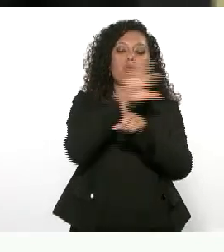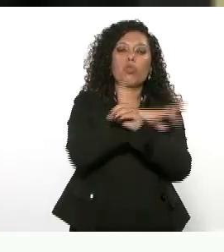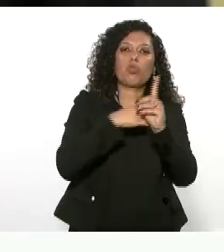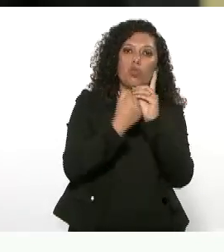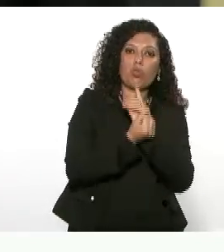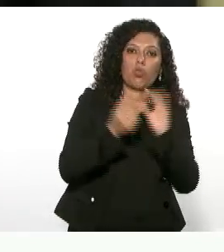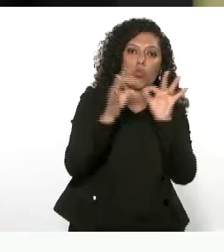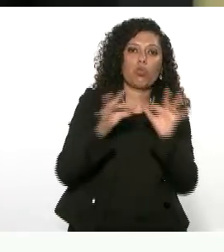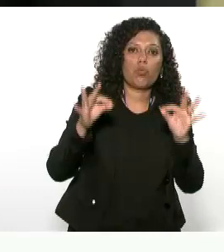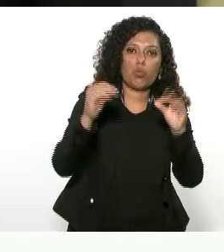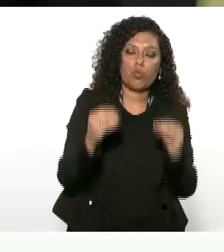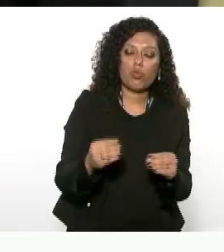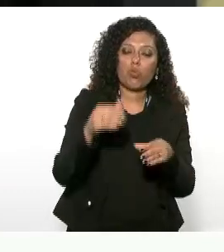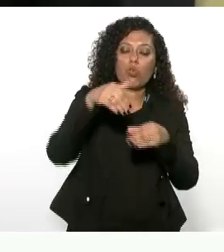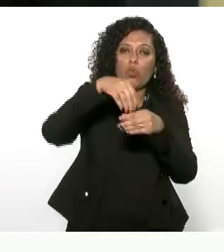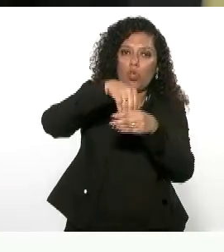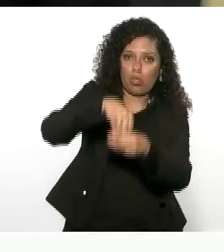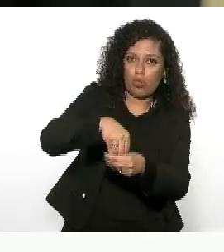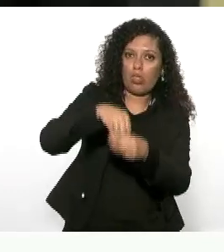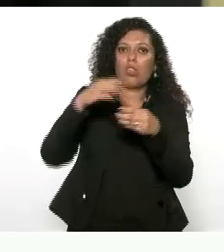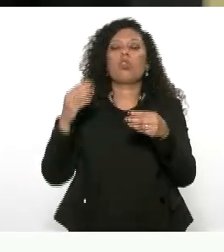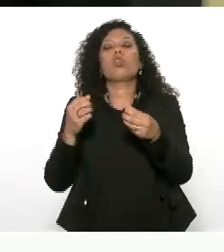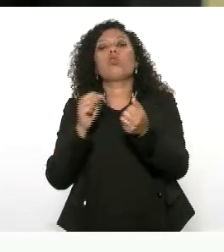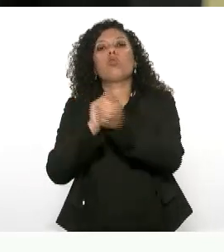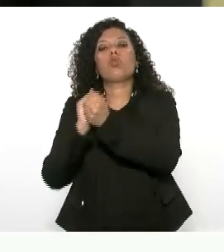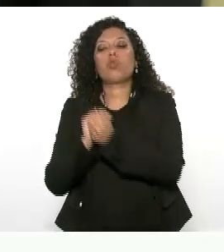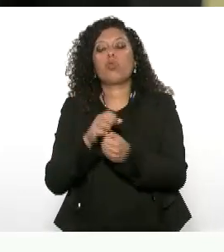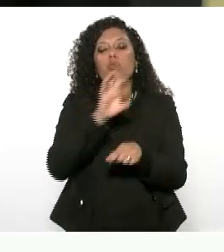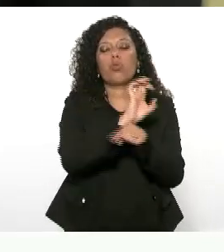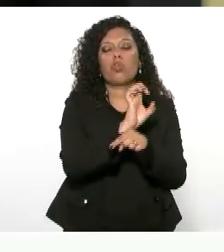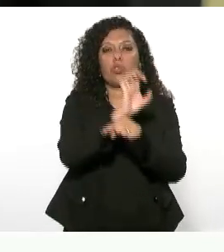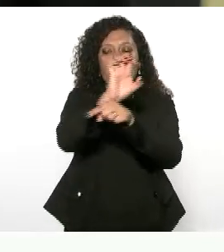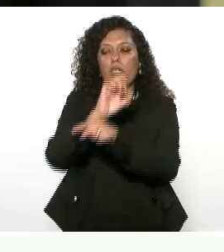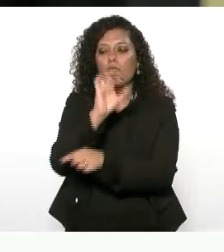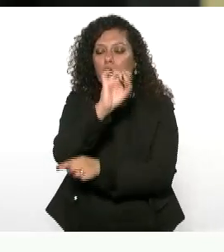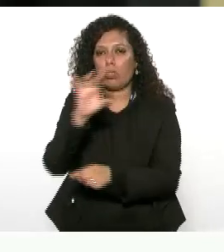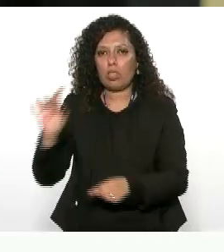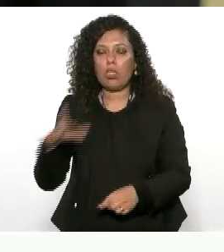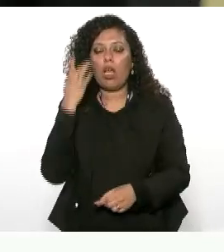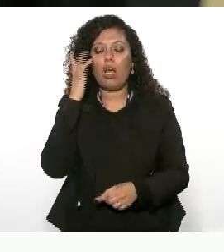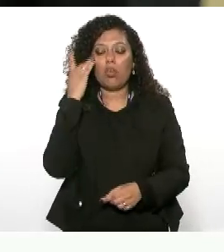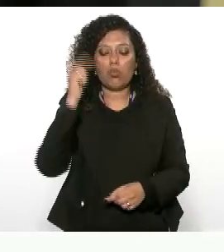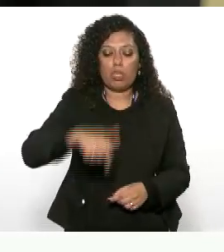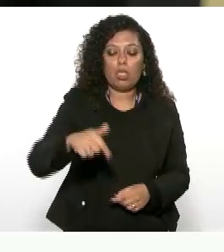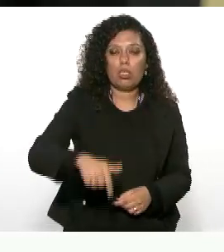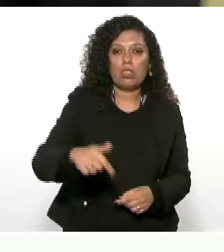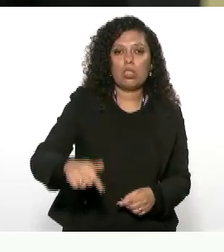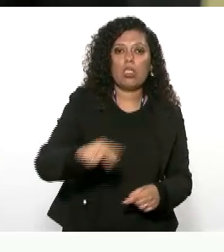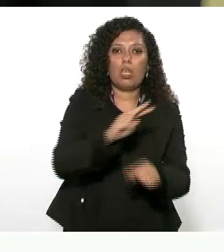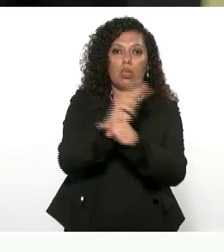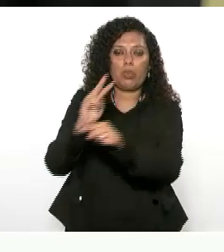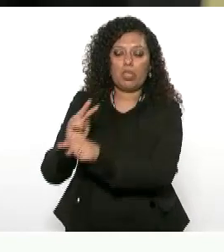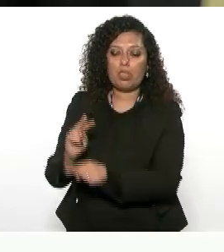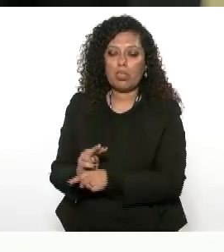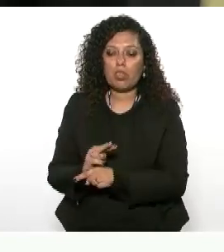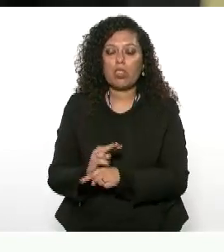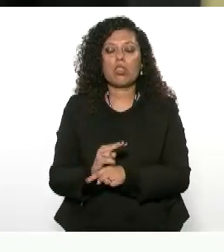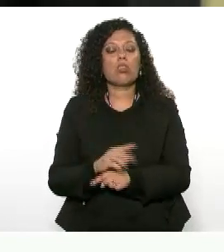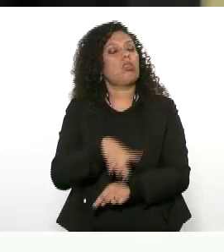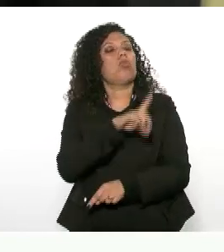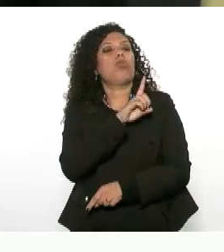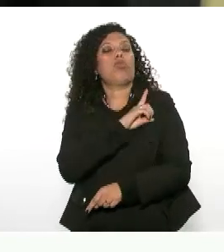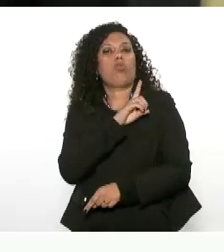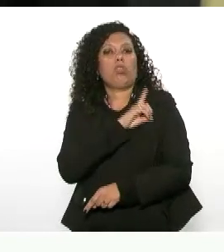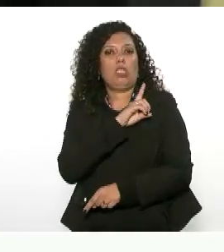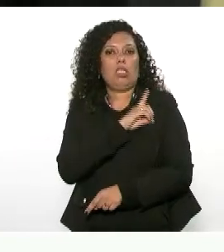conferências estaduais para representar nacionalmente seu estado. Então, eu acho que, como proposição aqui, enquanto representante da Associação de Delegados de